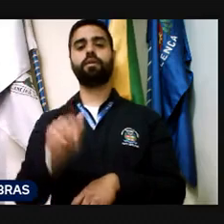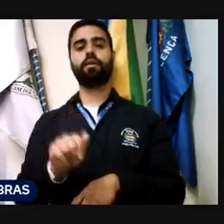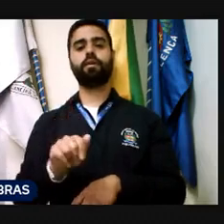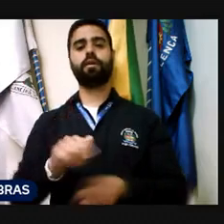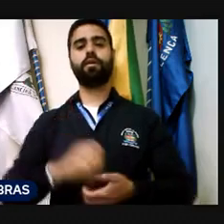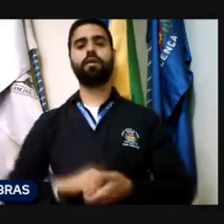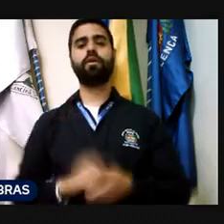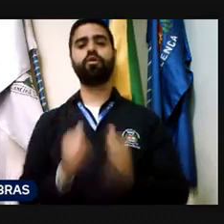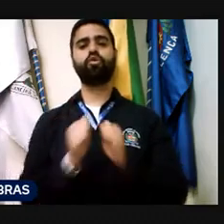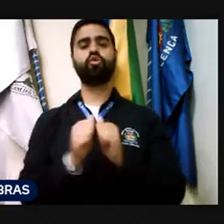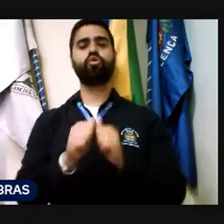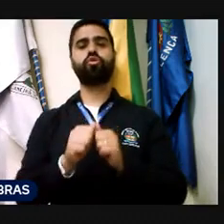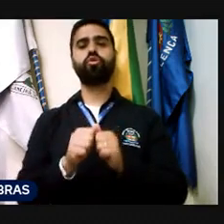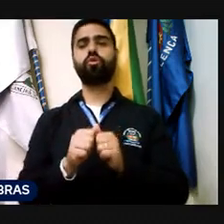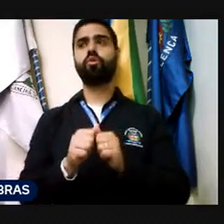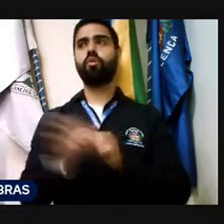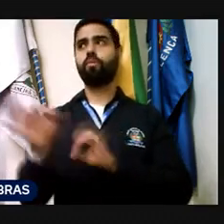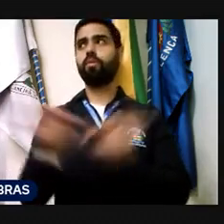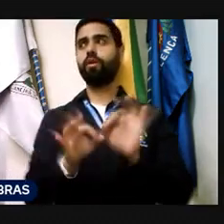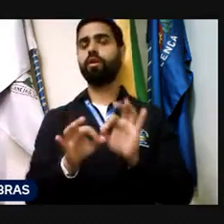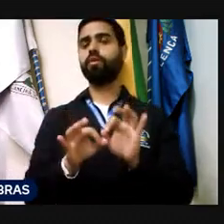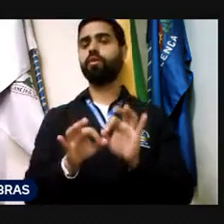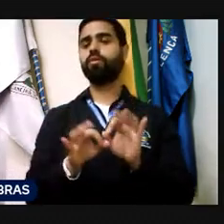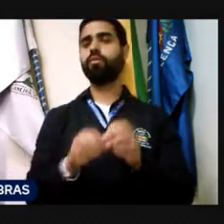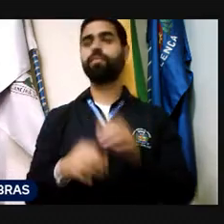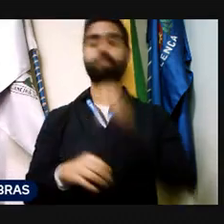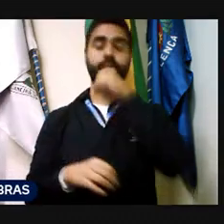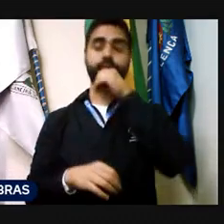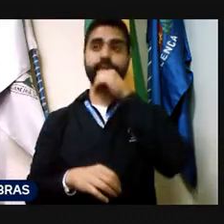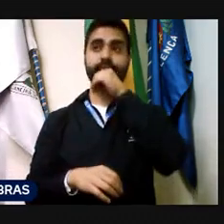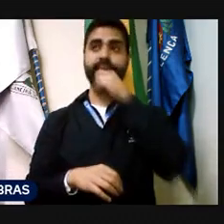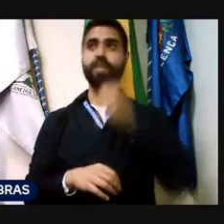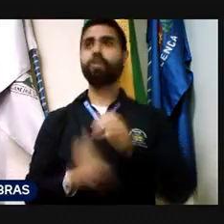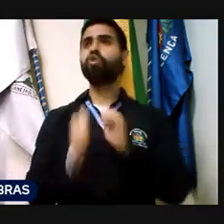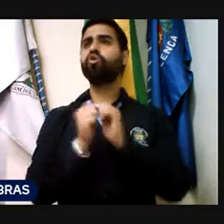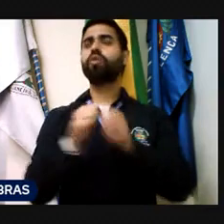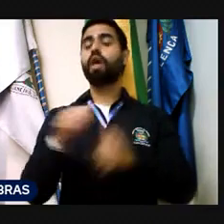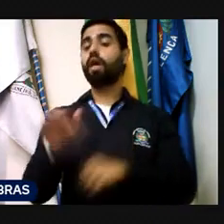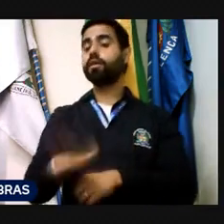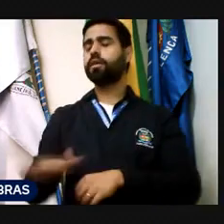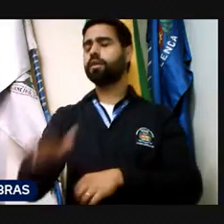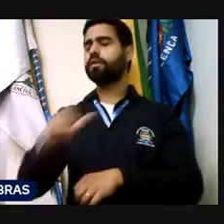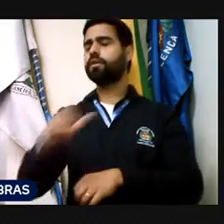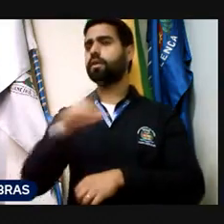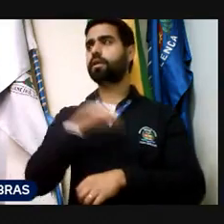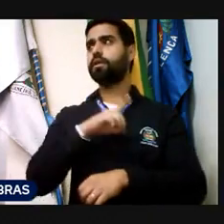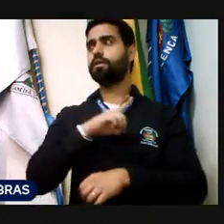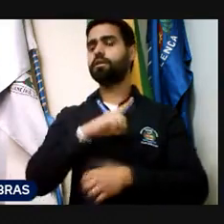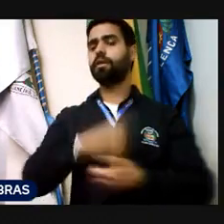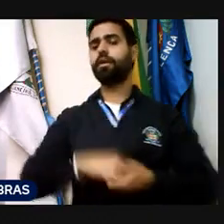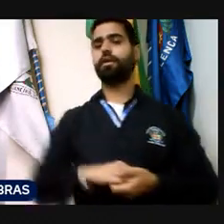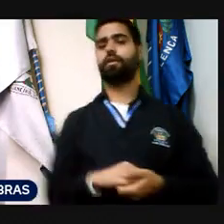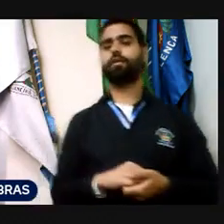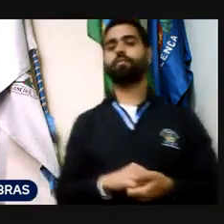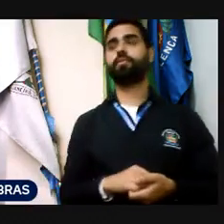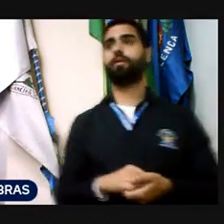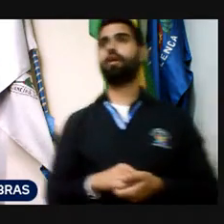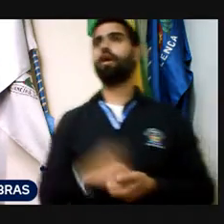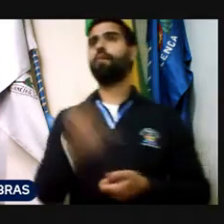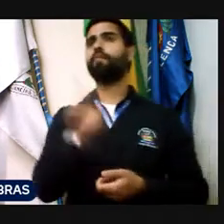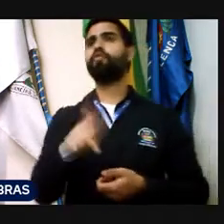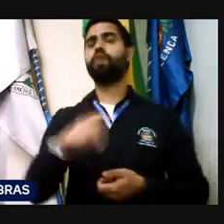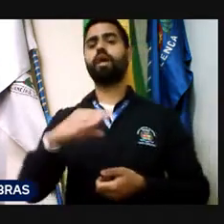do projeto Valência do Esporte, deputado federal, onde as crianças lá, coordenada pela professora